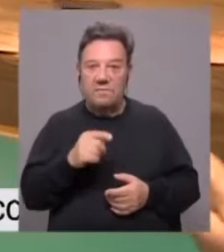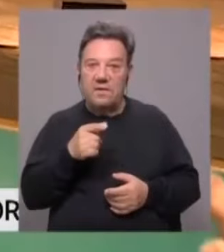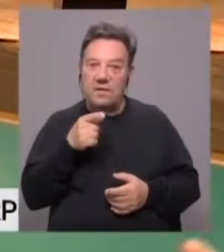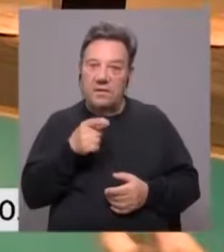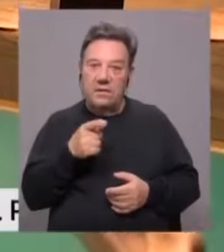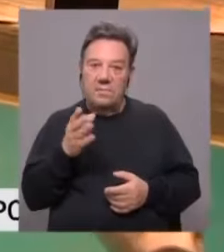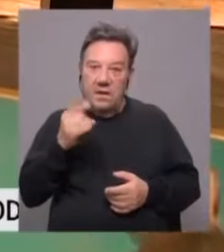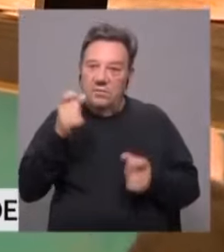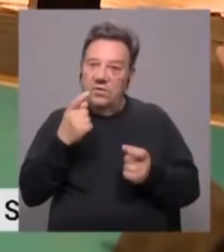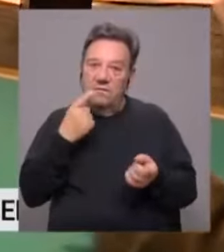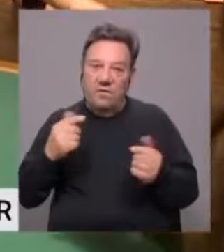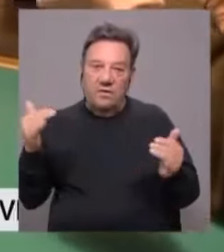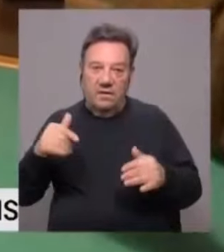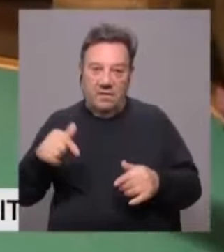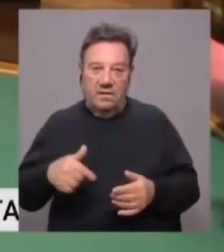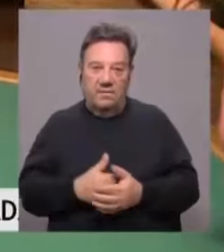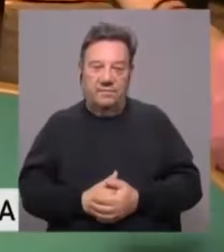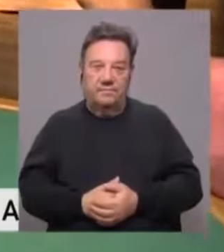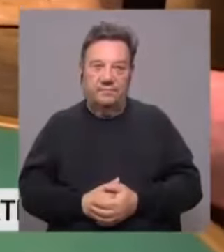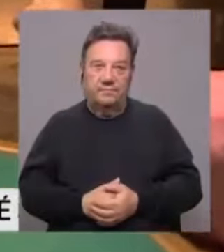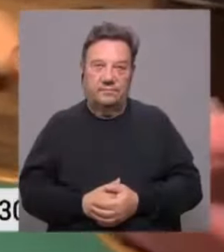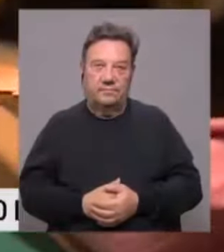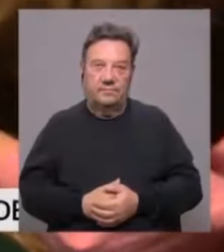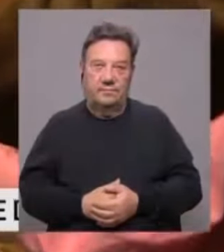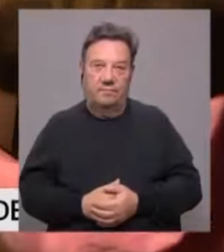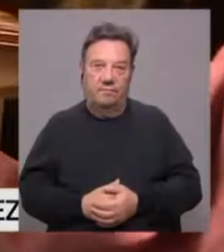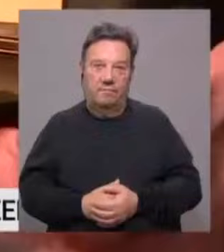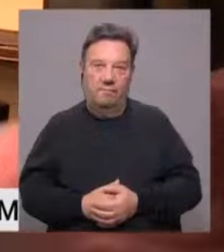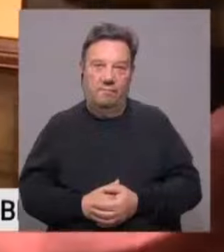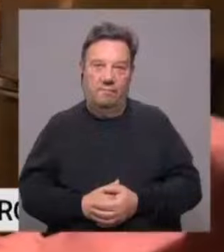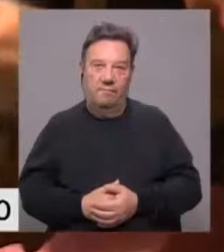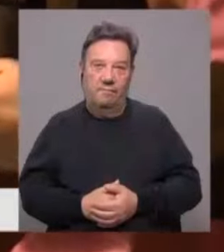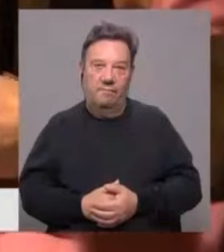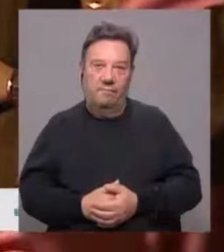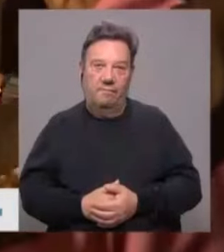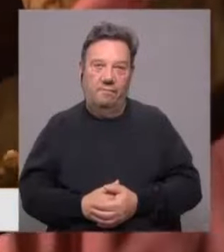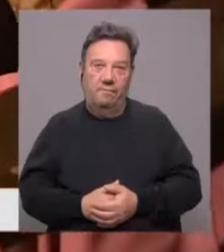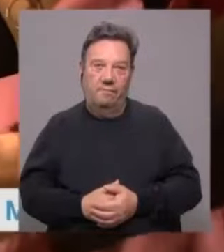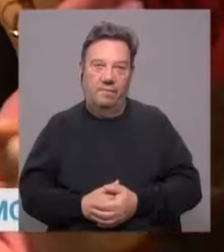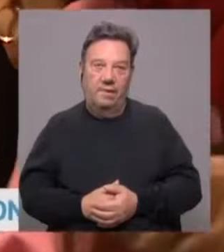mais pessoas voltem cá.